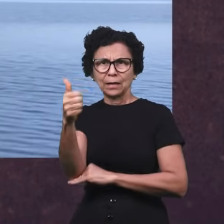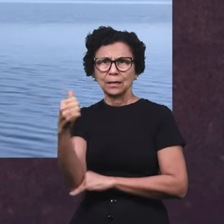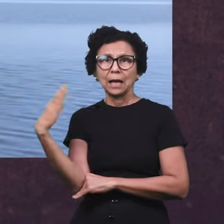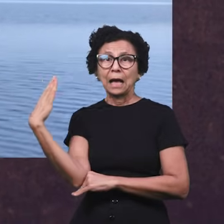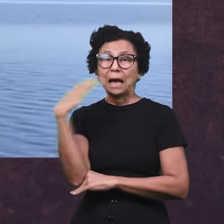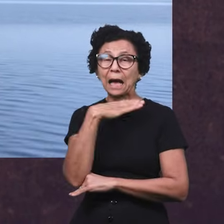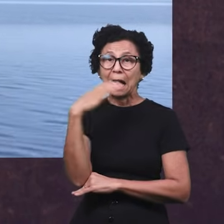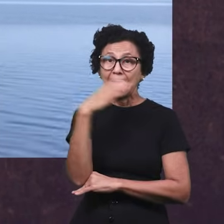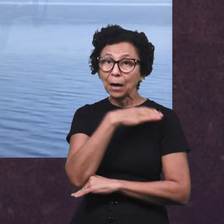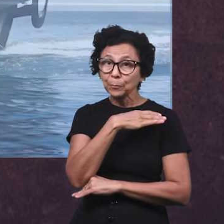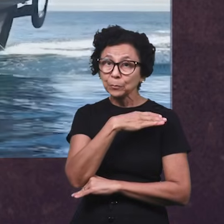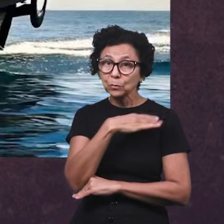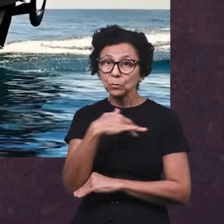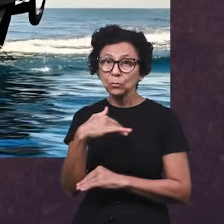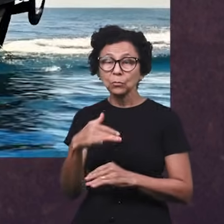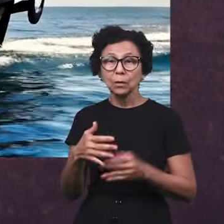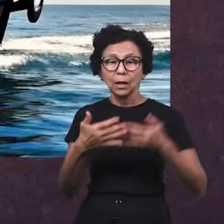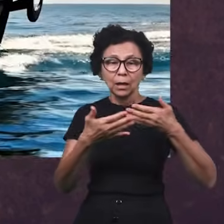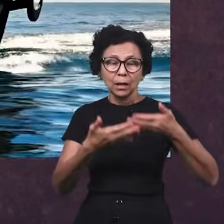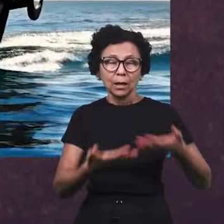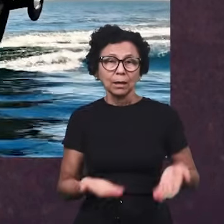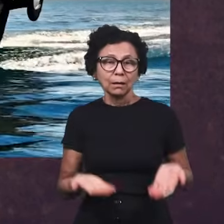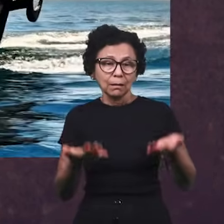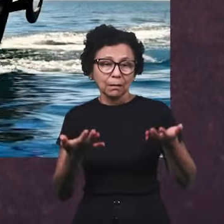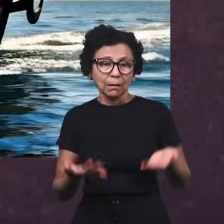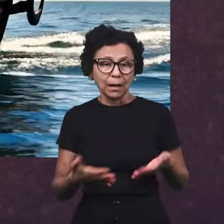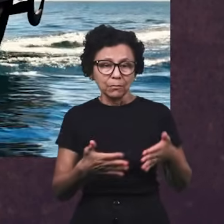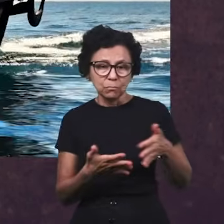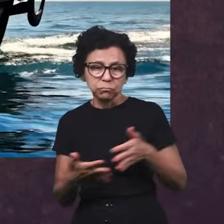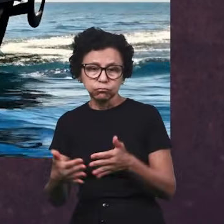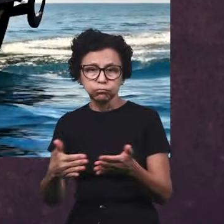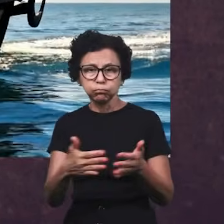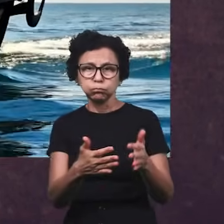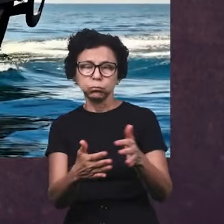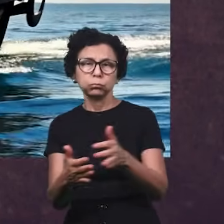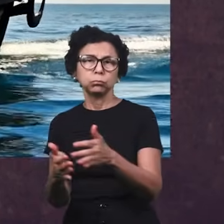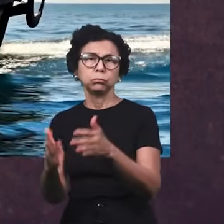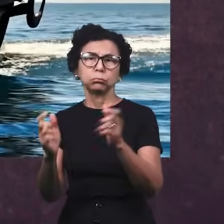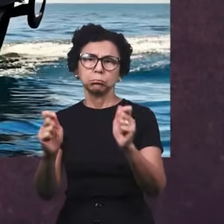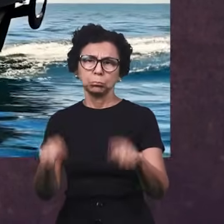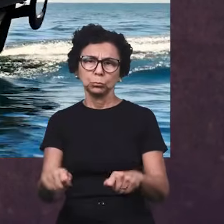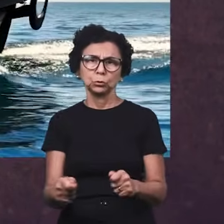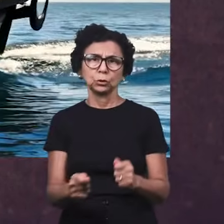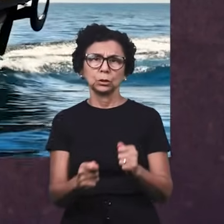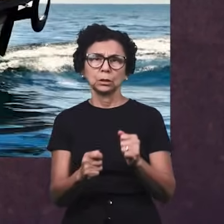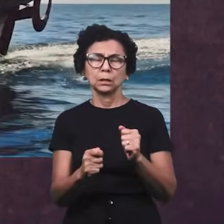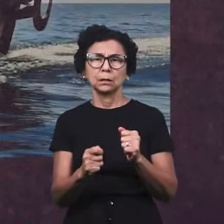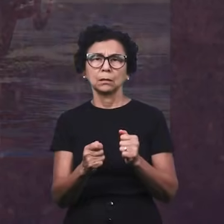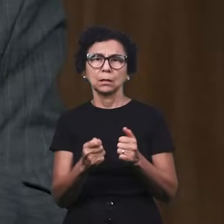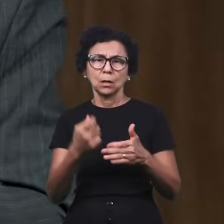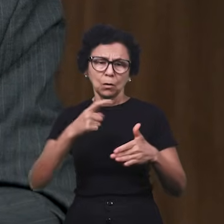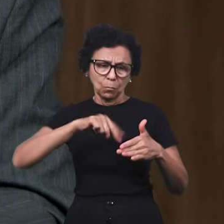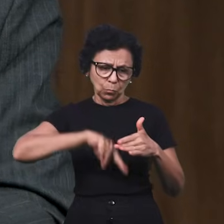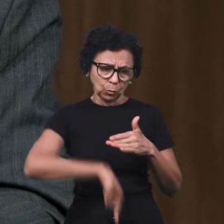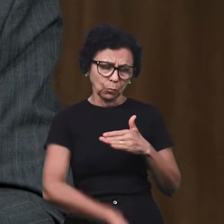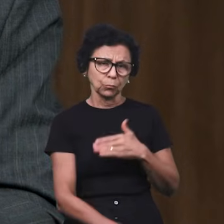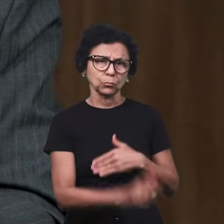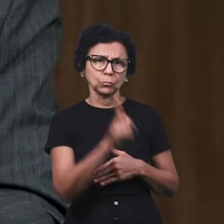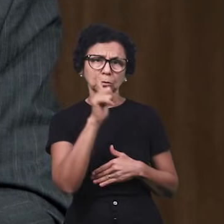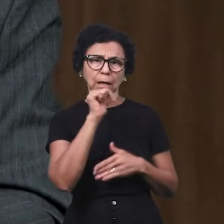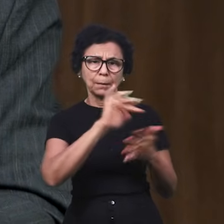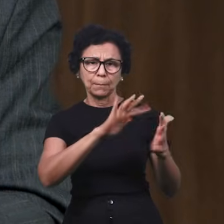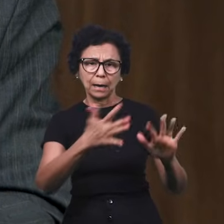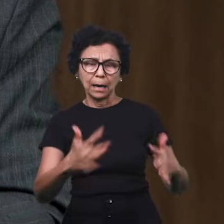veloz, de fácil manobra, em condições de navegar tanto em águas profundas como